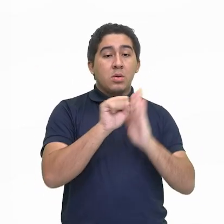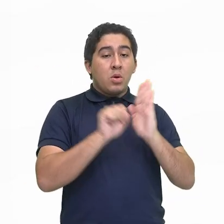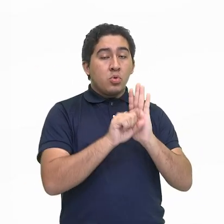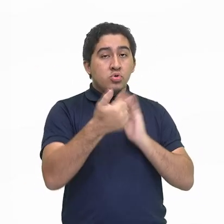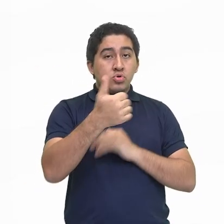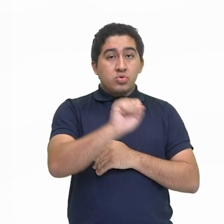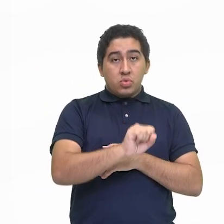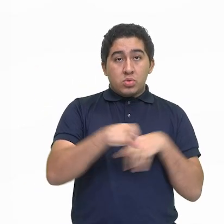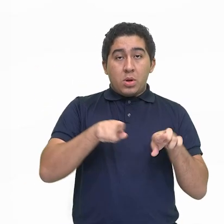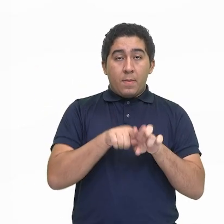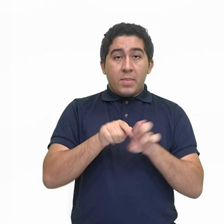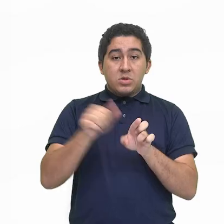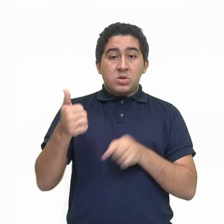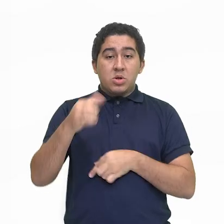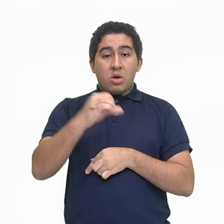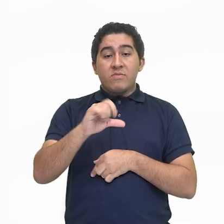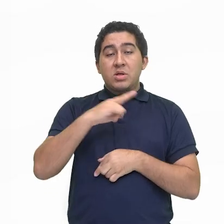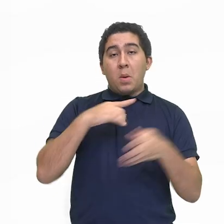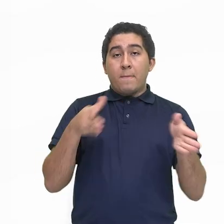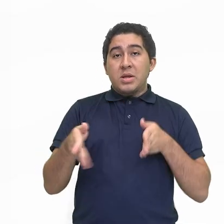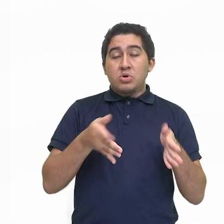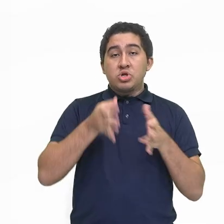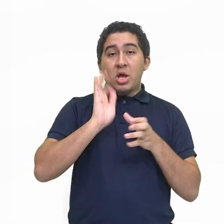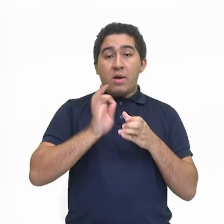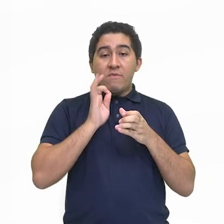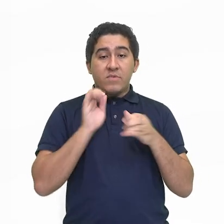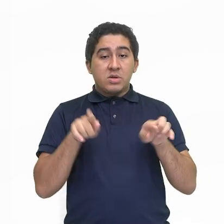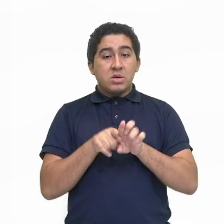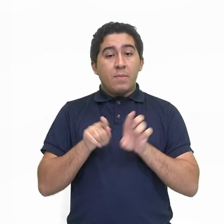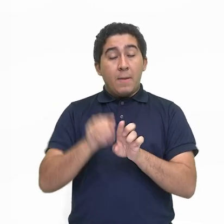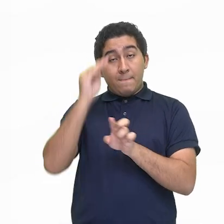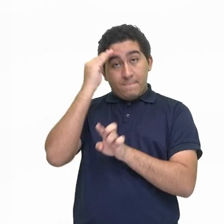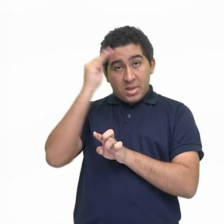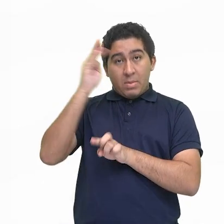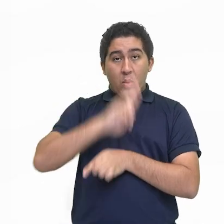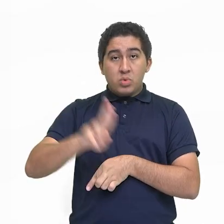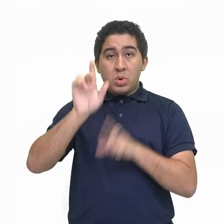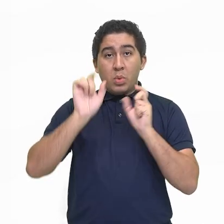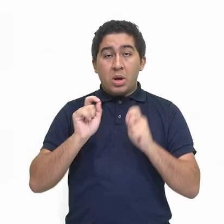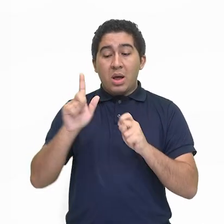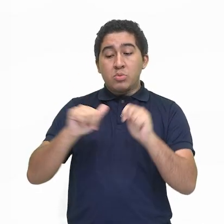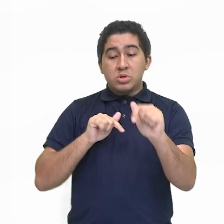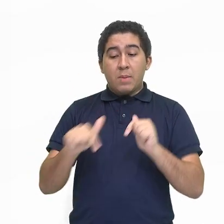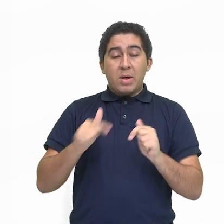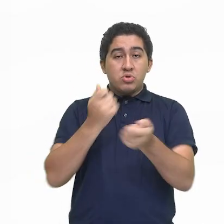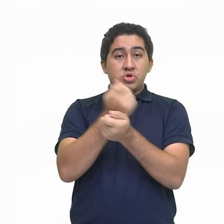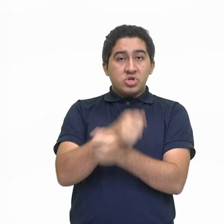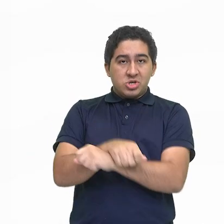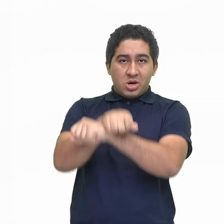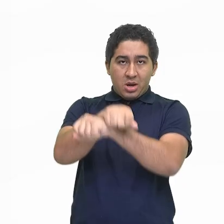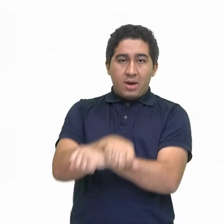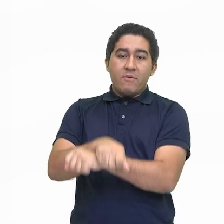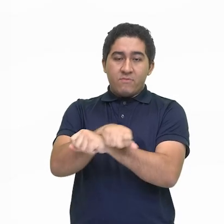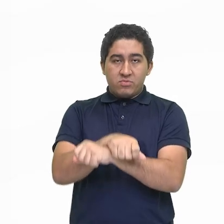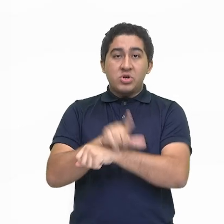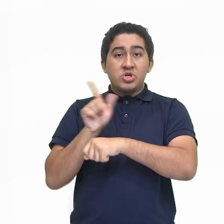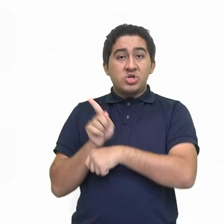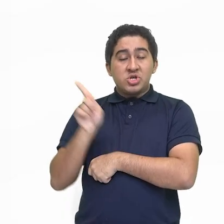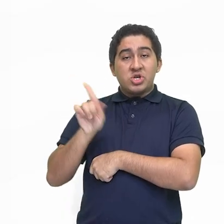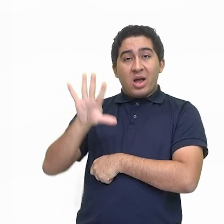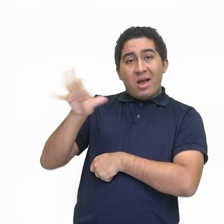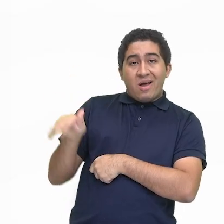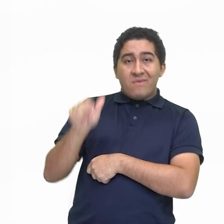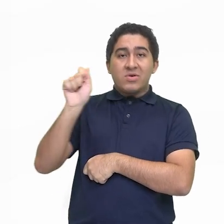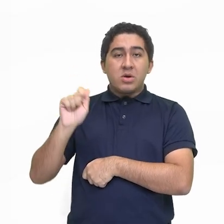no ciclo do café, e a principal mão de obra, galera, utilizada nesse momento era o trabalho escravizado de